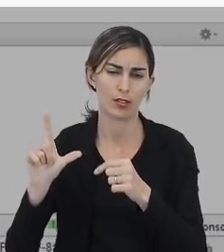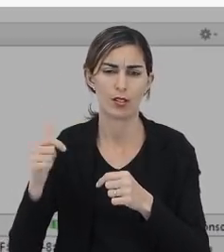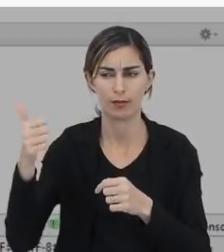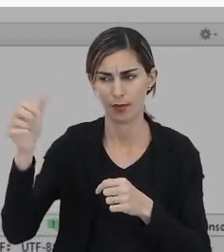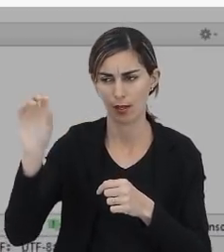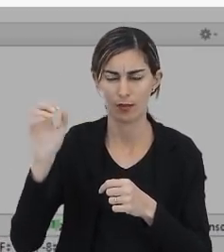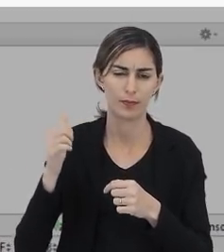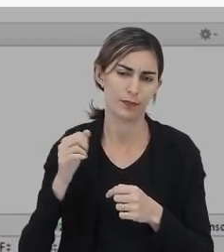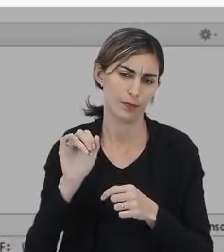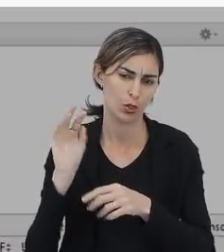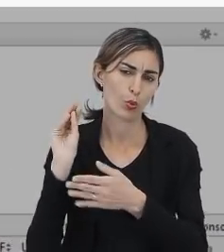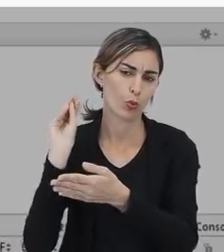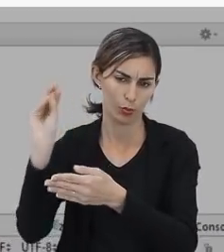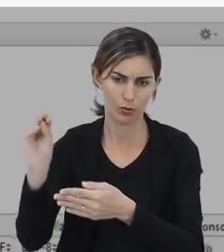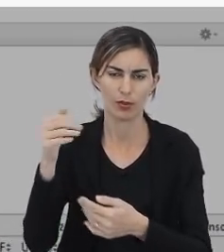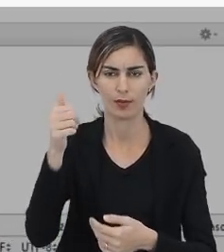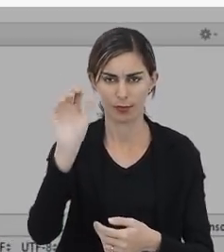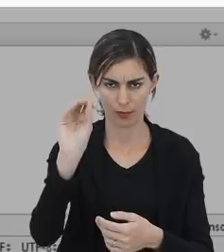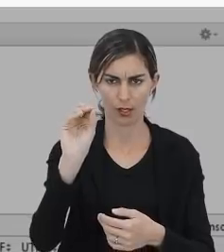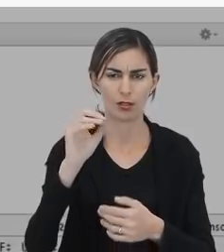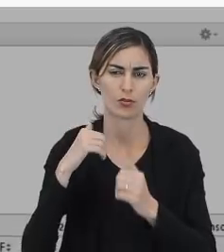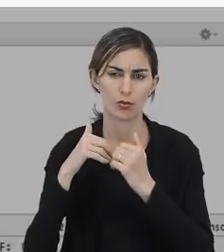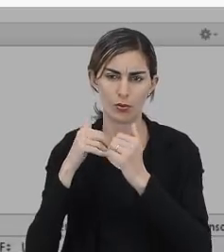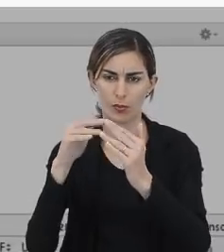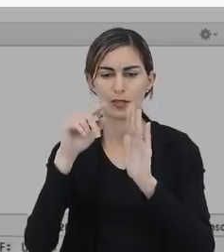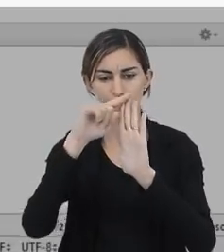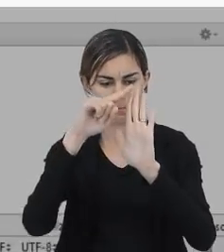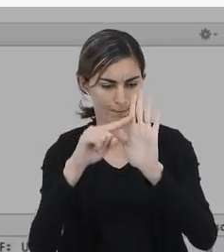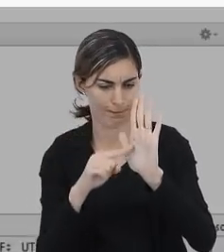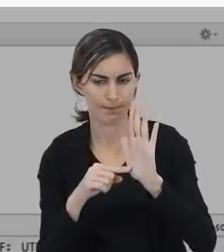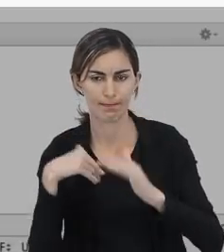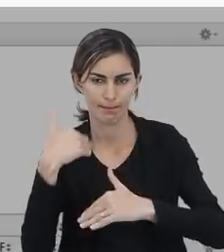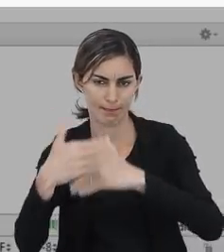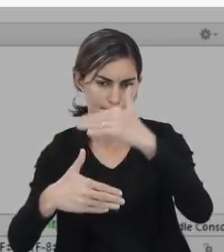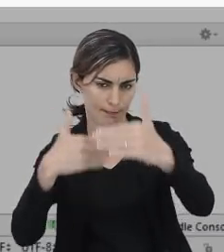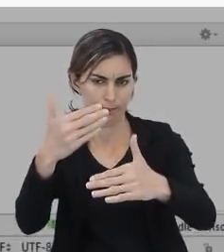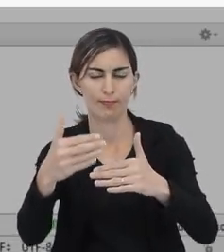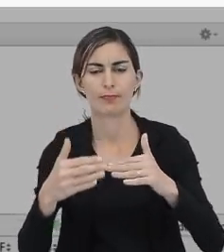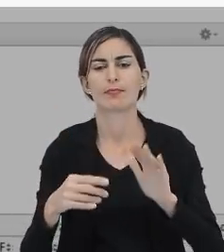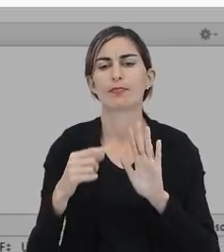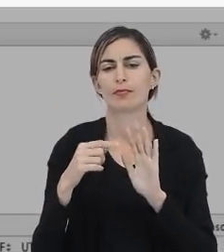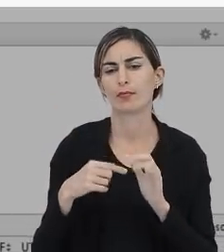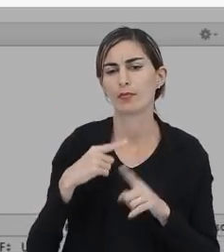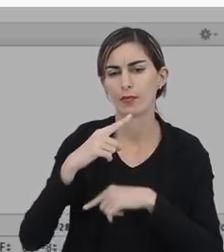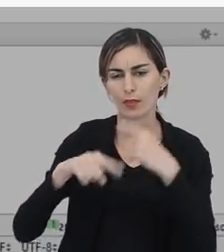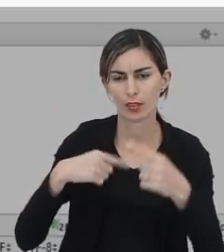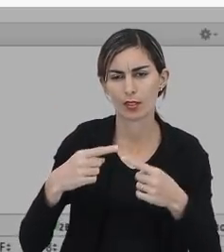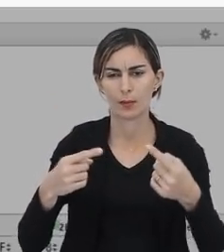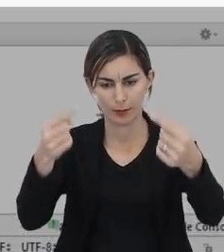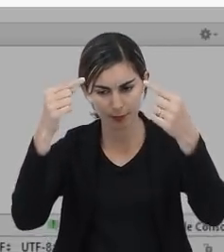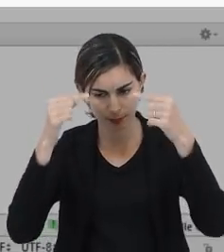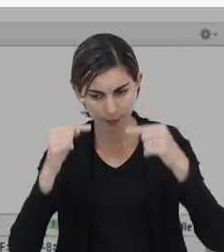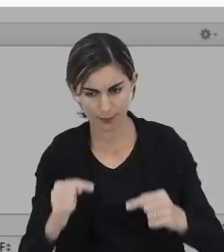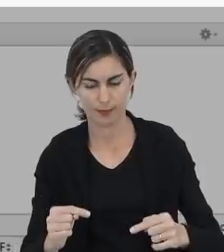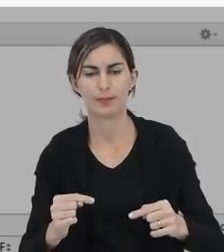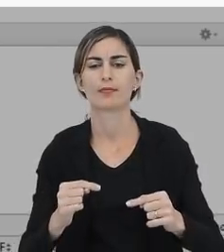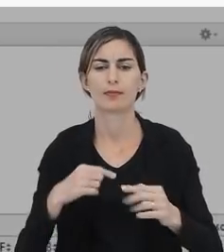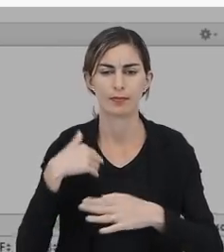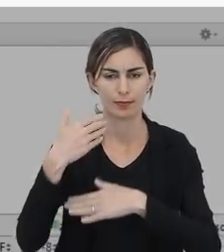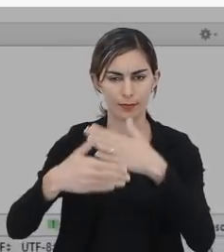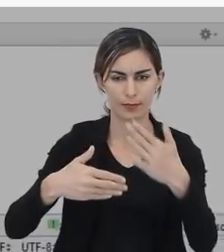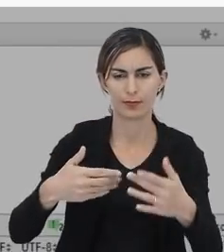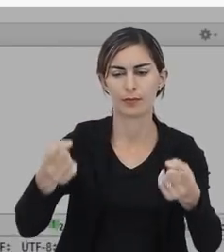10, ele vai iniciar o processamento aqui. Então, ele vai executar esse, depois ele vai executar